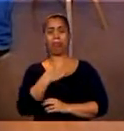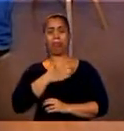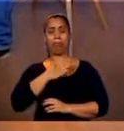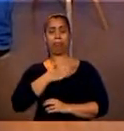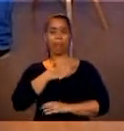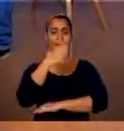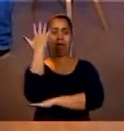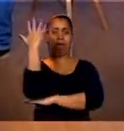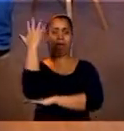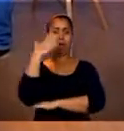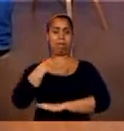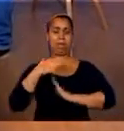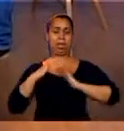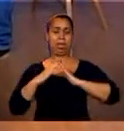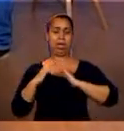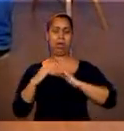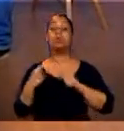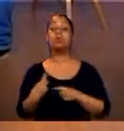minha árvore,